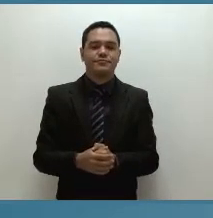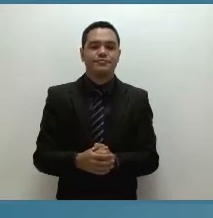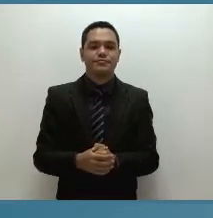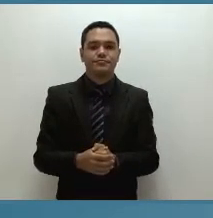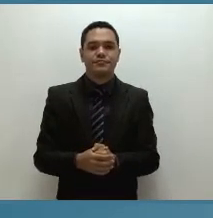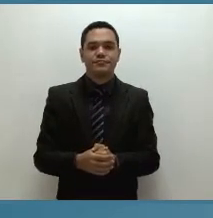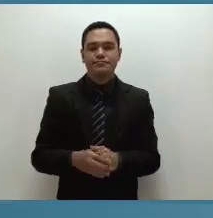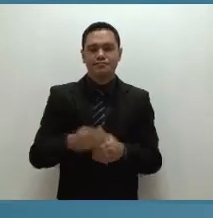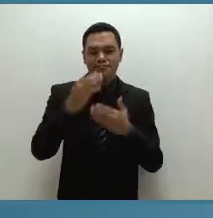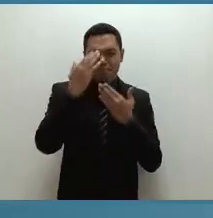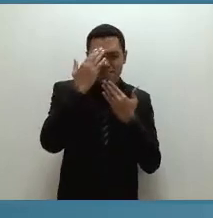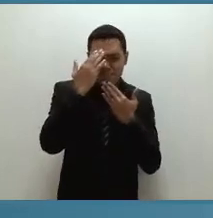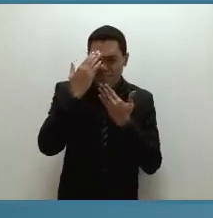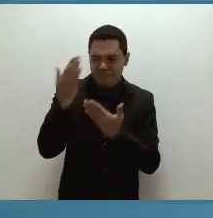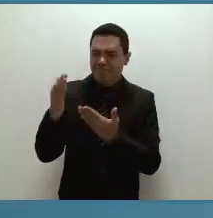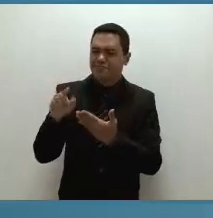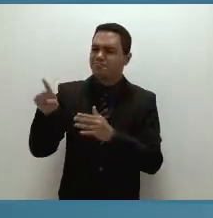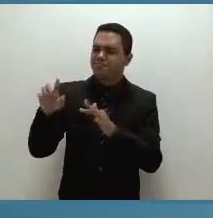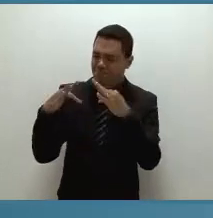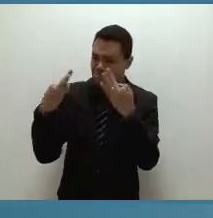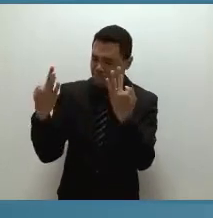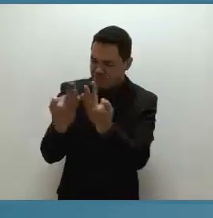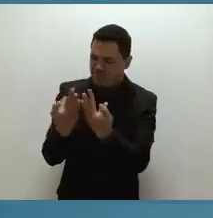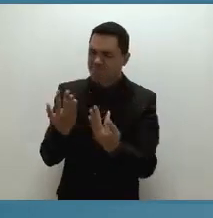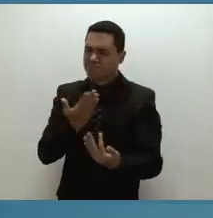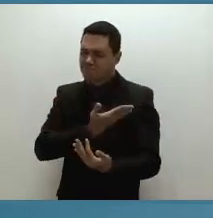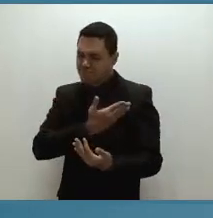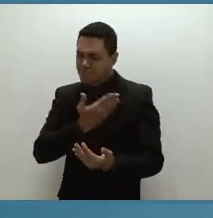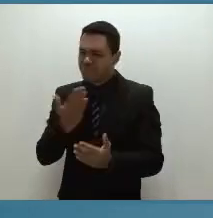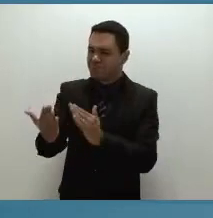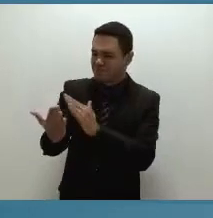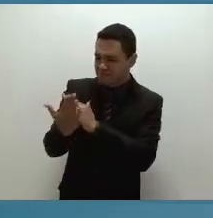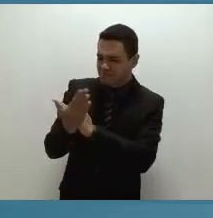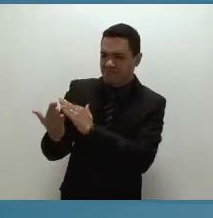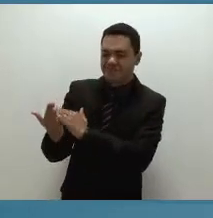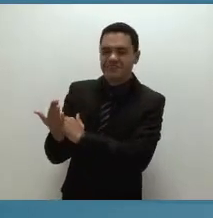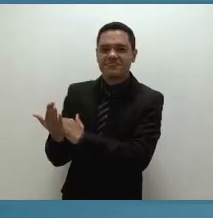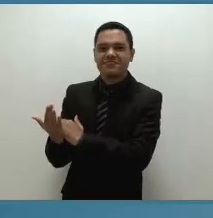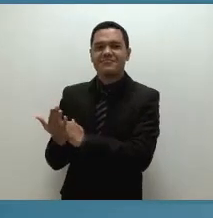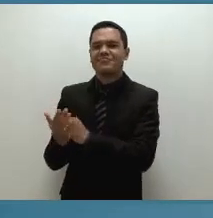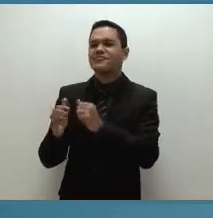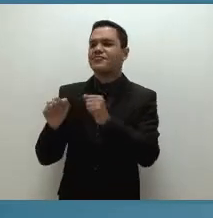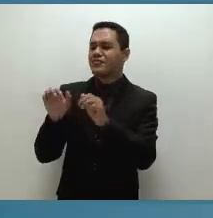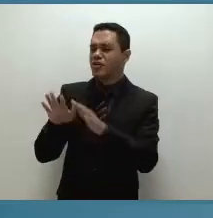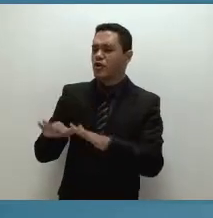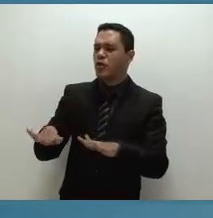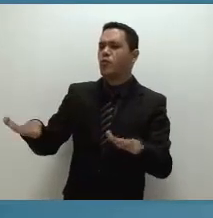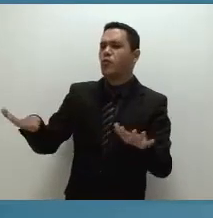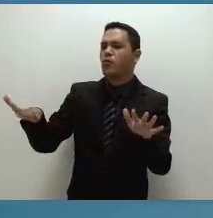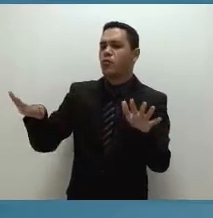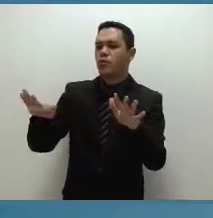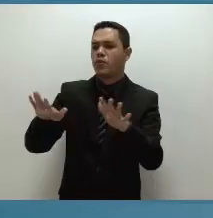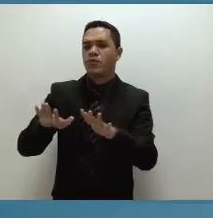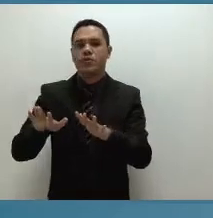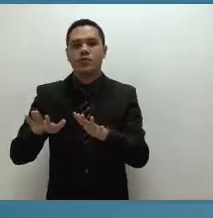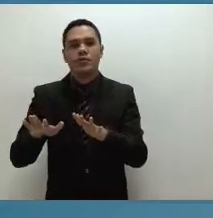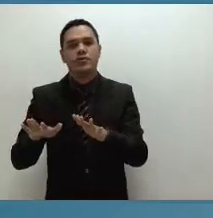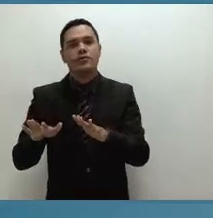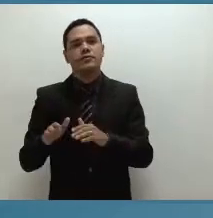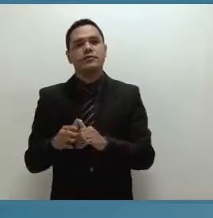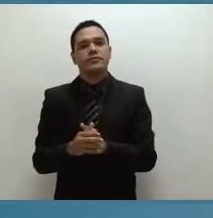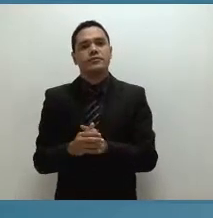Agradeço a obra da minha família, dos amigos, agradeço o apoio de todos aqueles que fizeram,